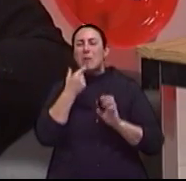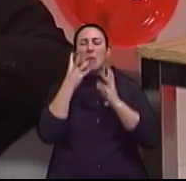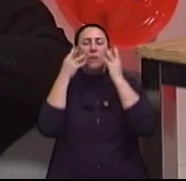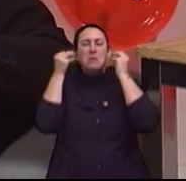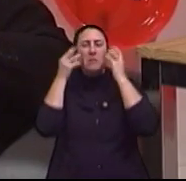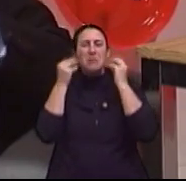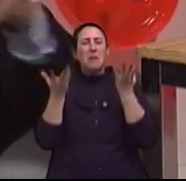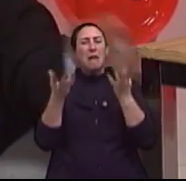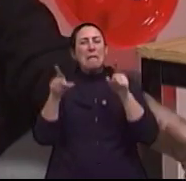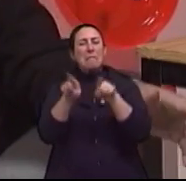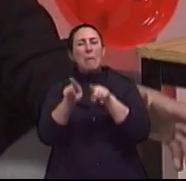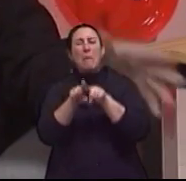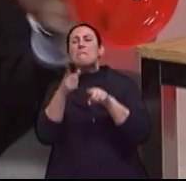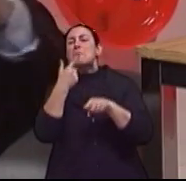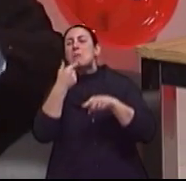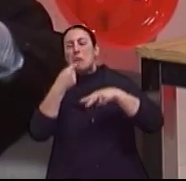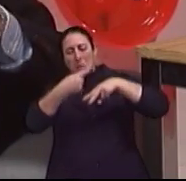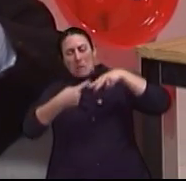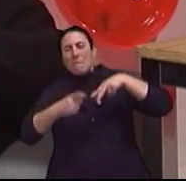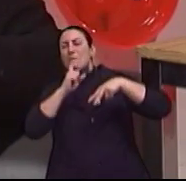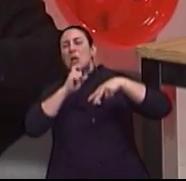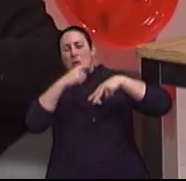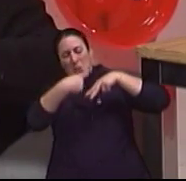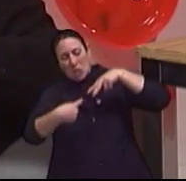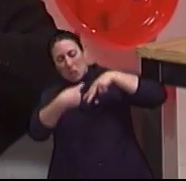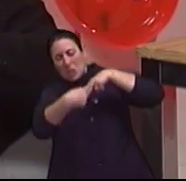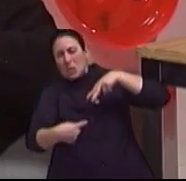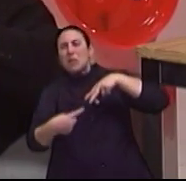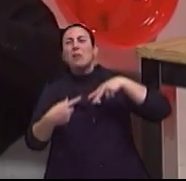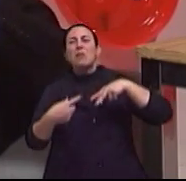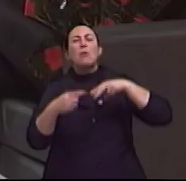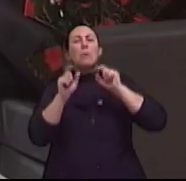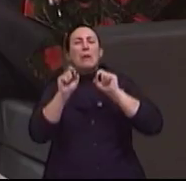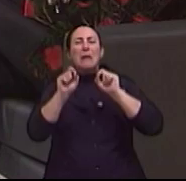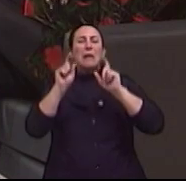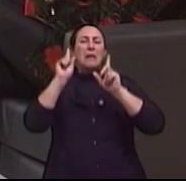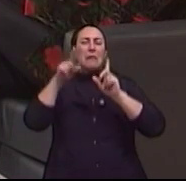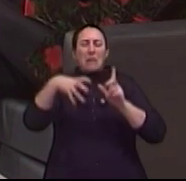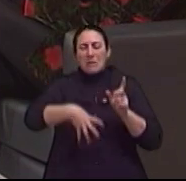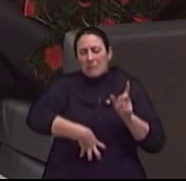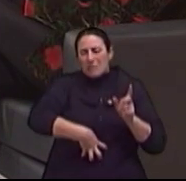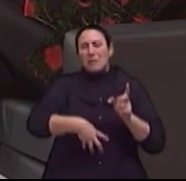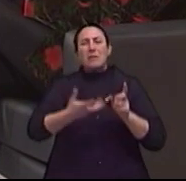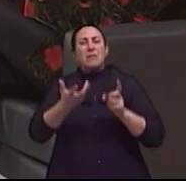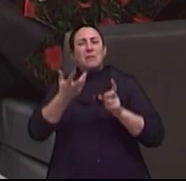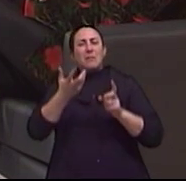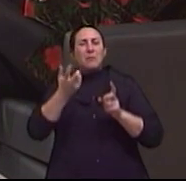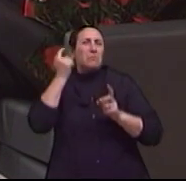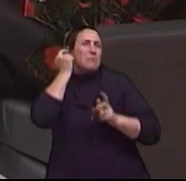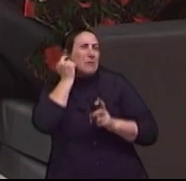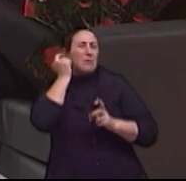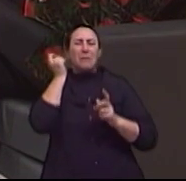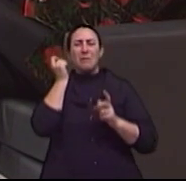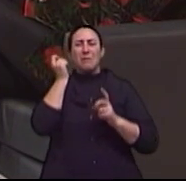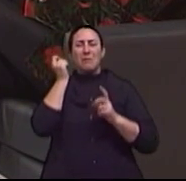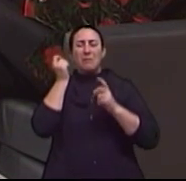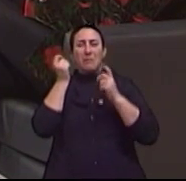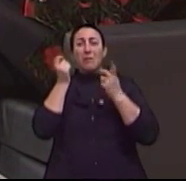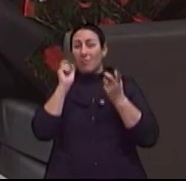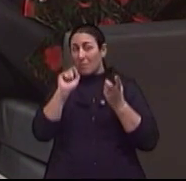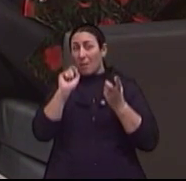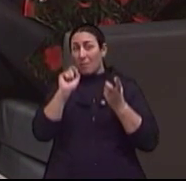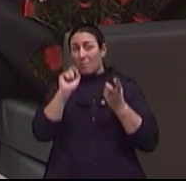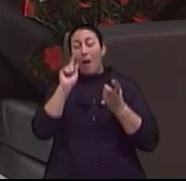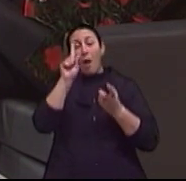microvarizes patologias diversas gastrite sinusite otite que envelhece a